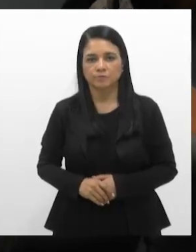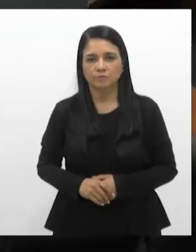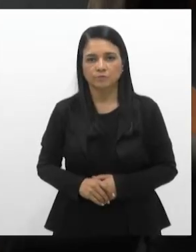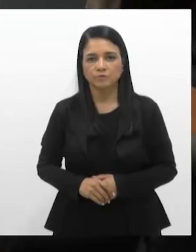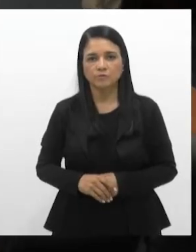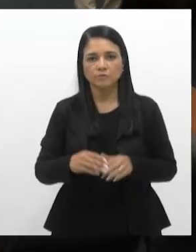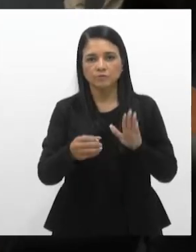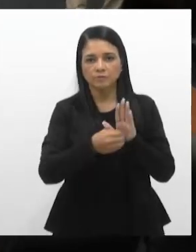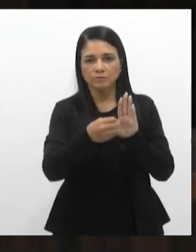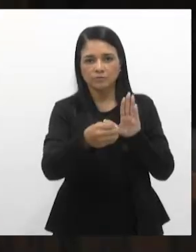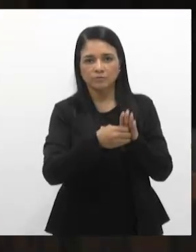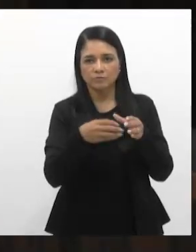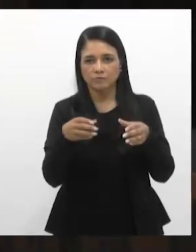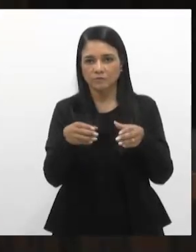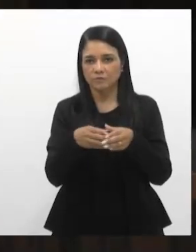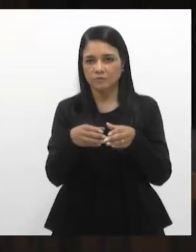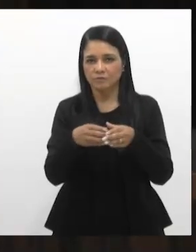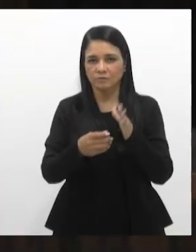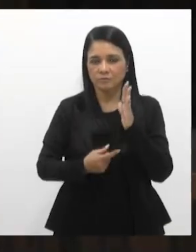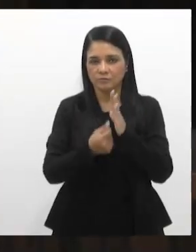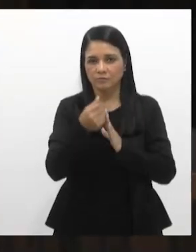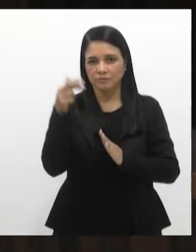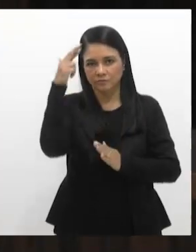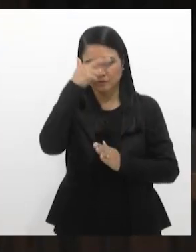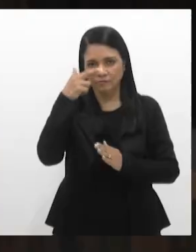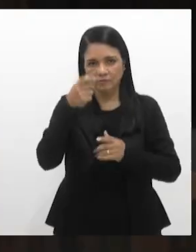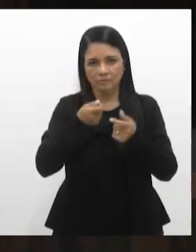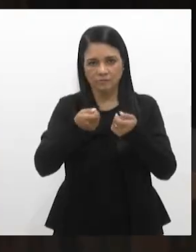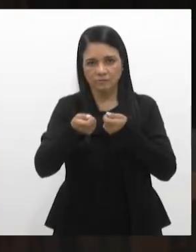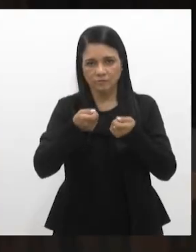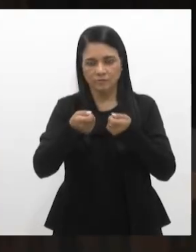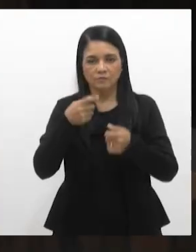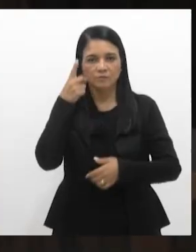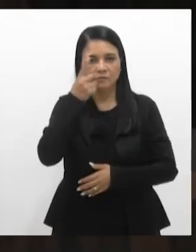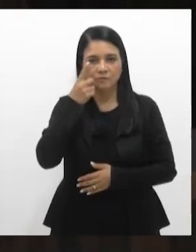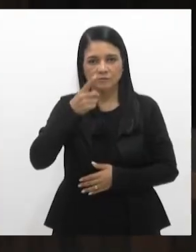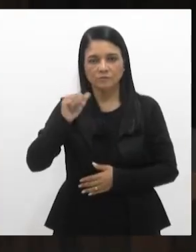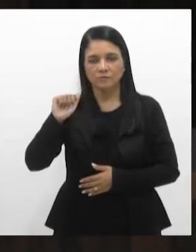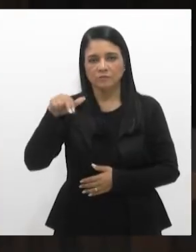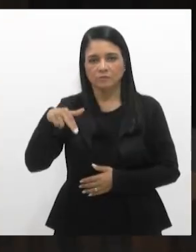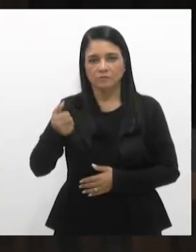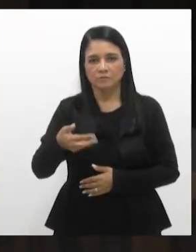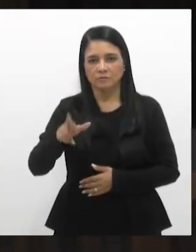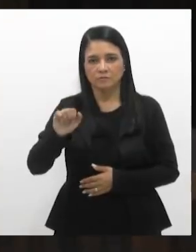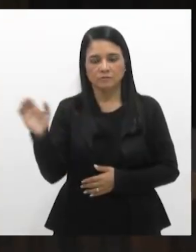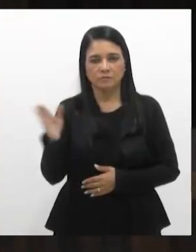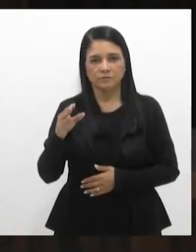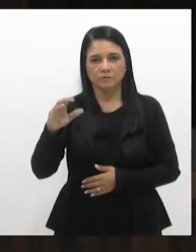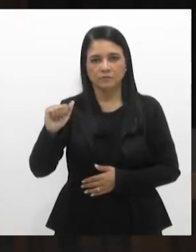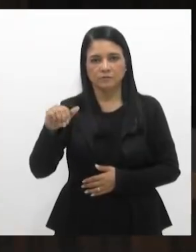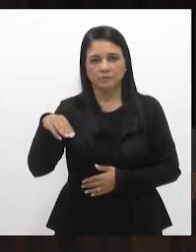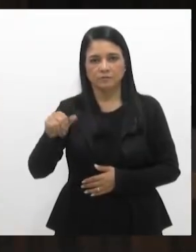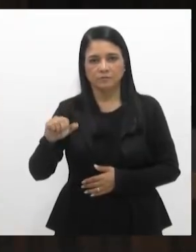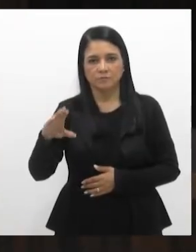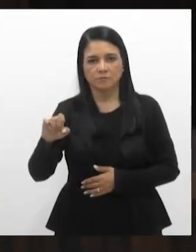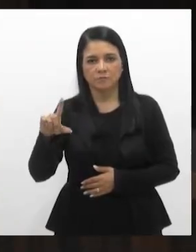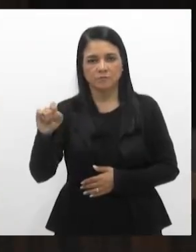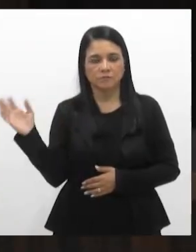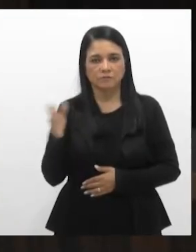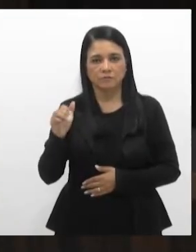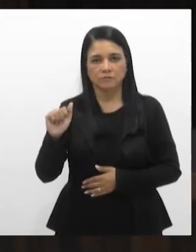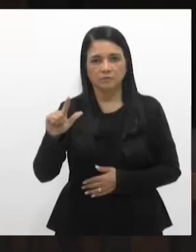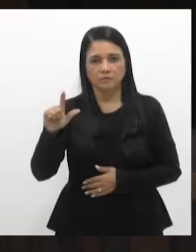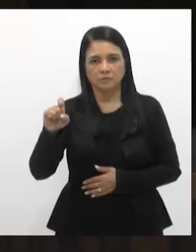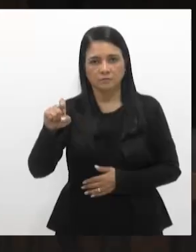Para emitir parecer pela Comissão de Orçamento, Finanças, Fiscalização Financeira e Controle, deputado André Correia, deputado Carlos Macedo, deputado Alexandre